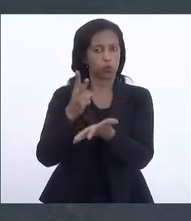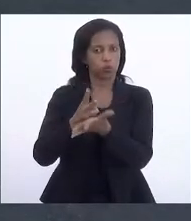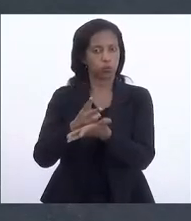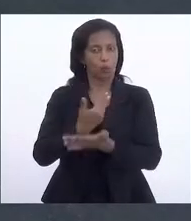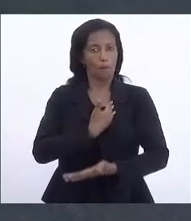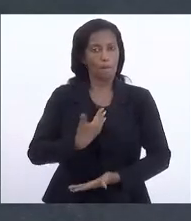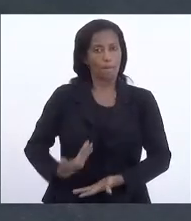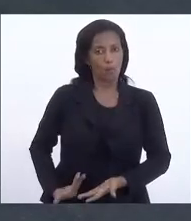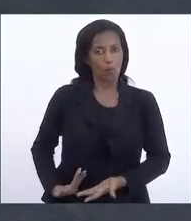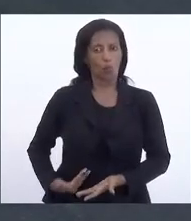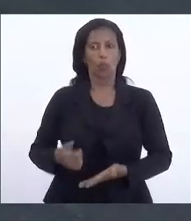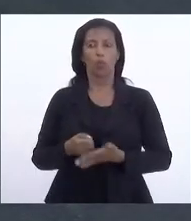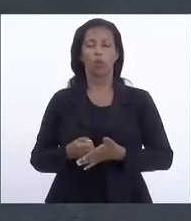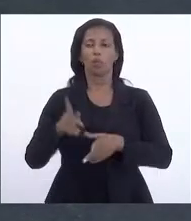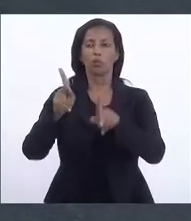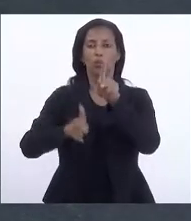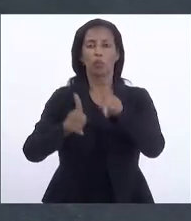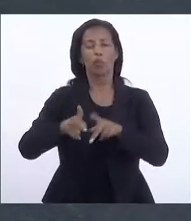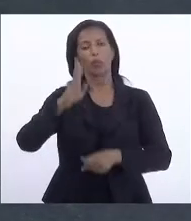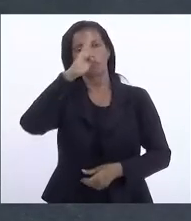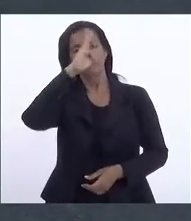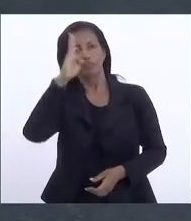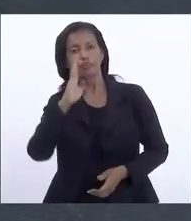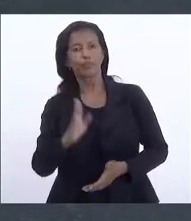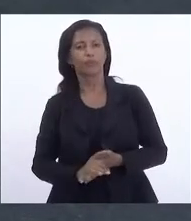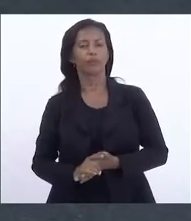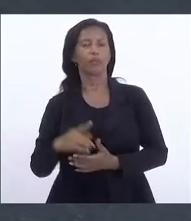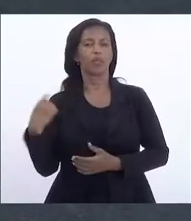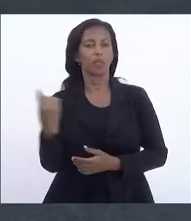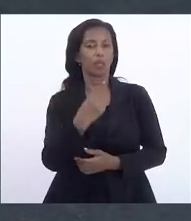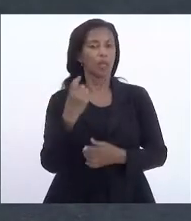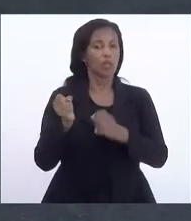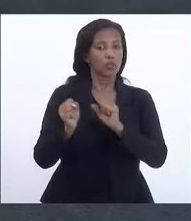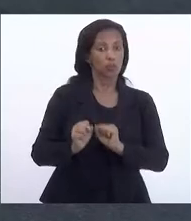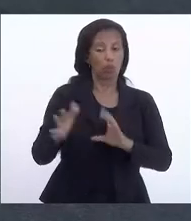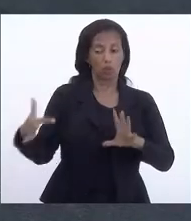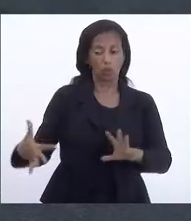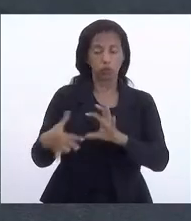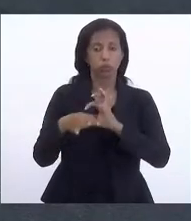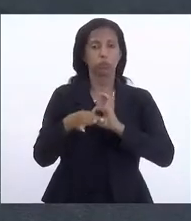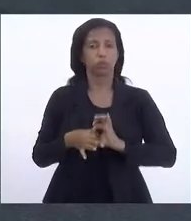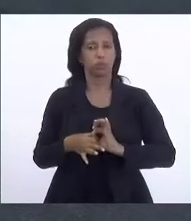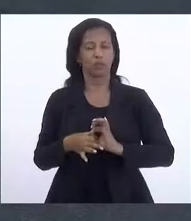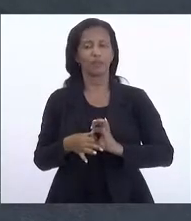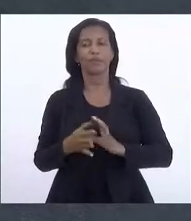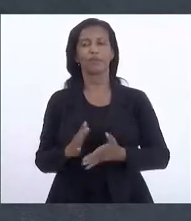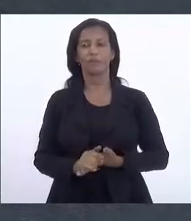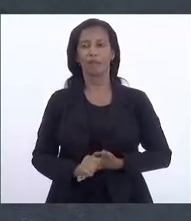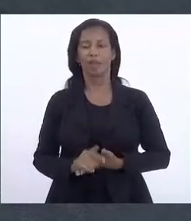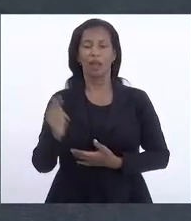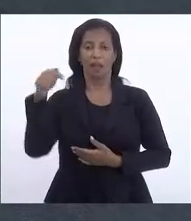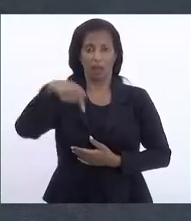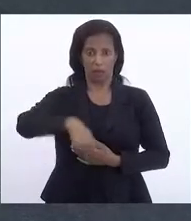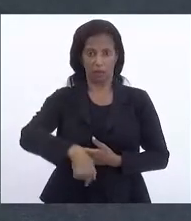sob os auspícios do povo brasileiro e que a gente possa se irmanar também com a Rádio MEC aqui no